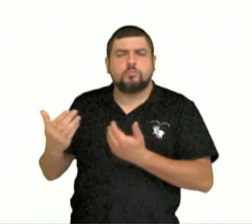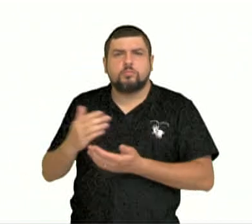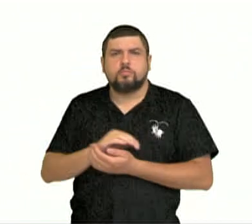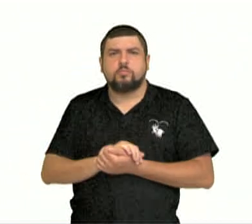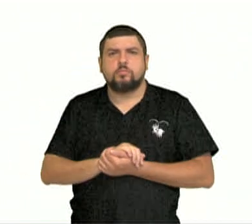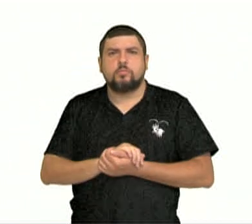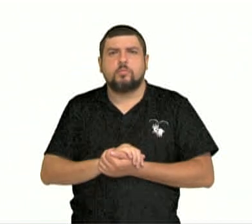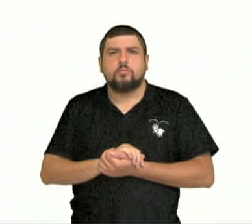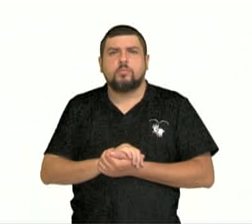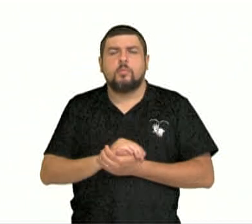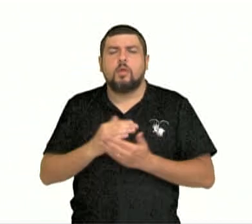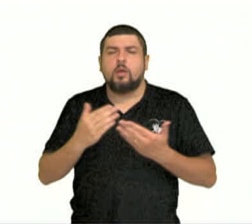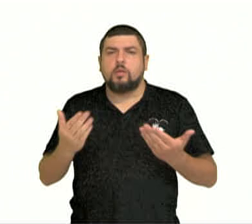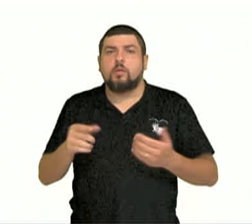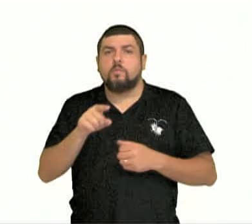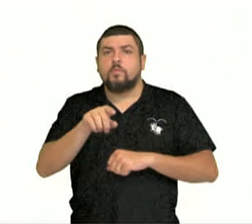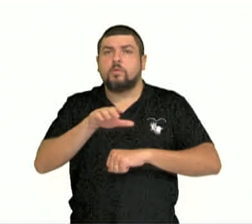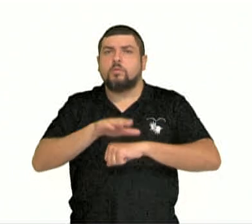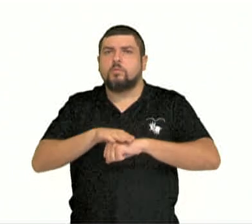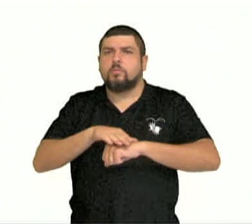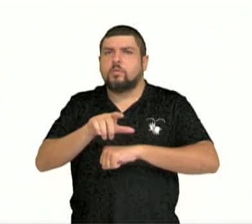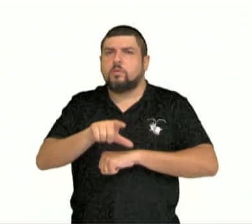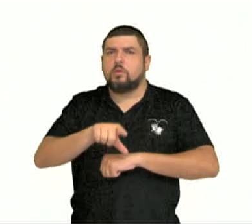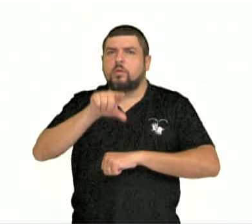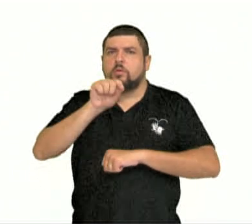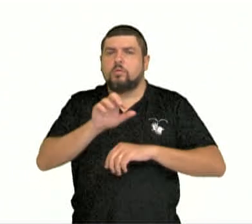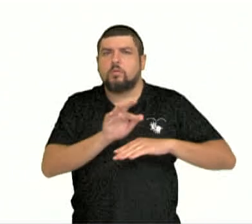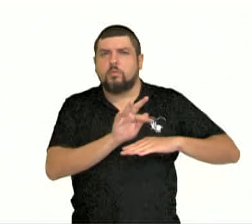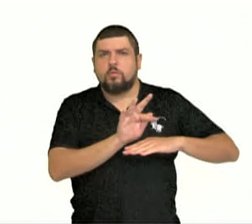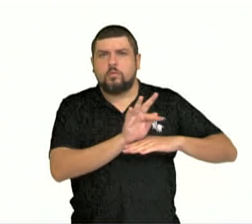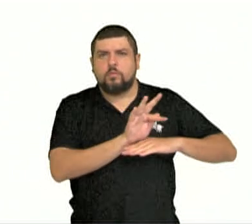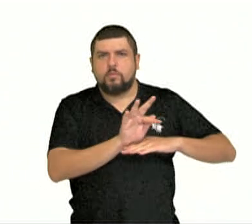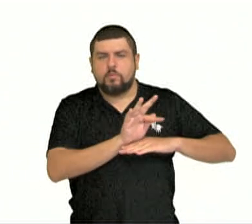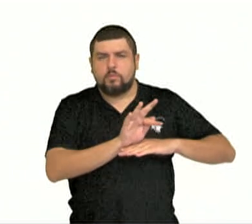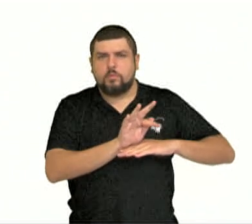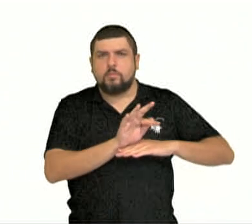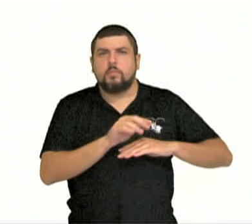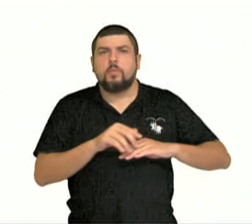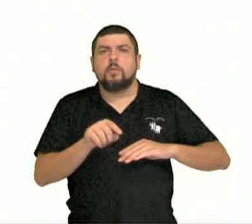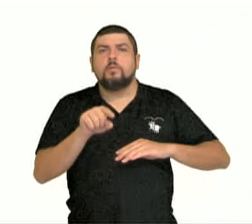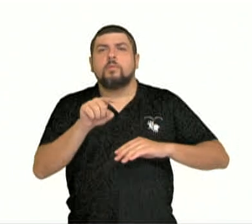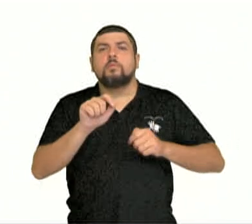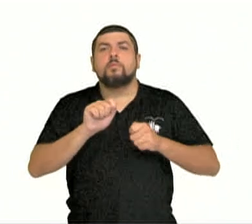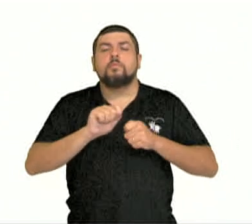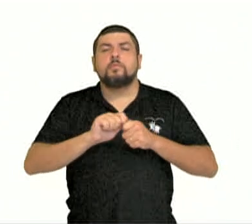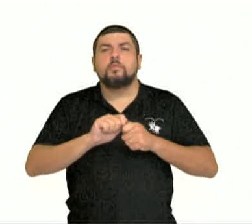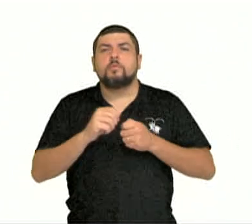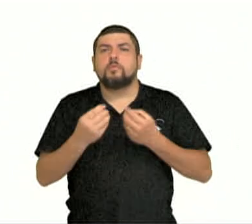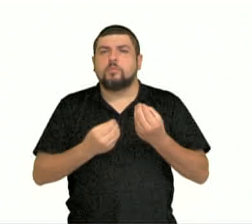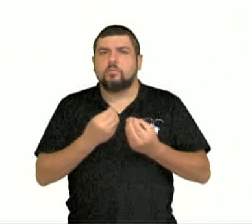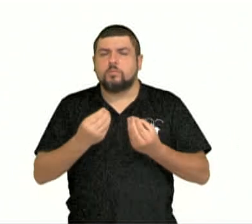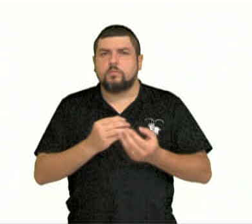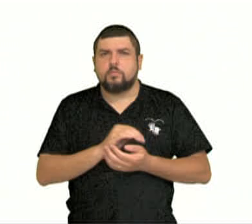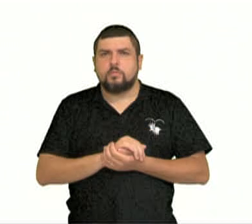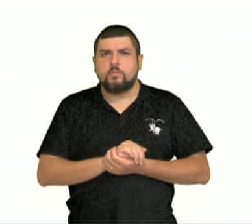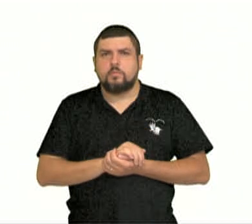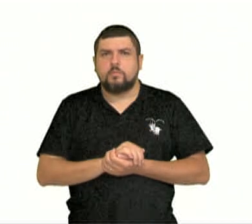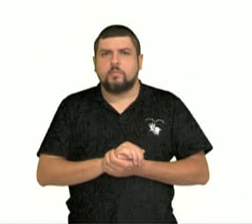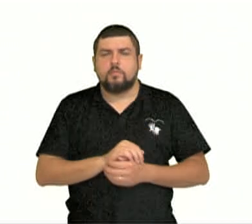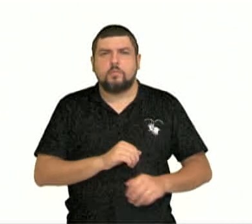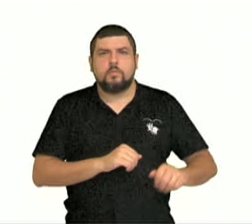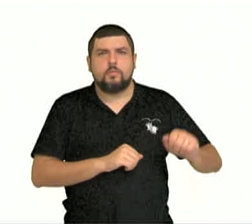Então, você escolhe o grau de formalidade e aí você vai fazer o seguinte. Letra